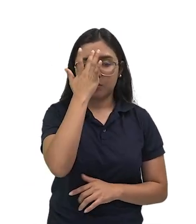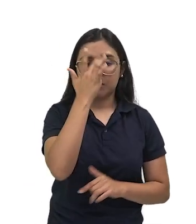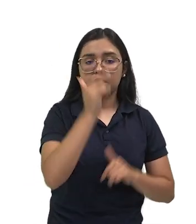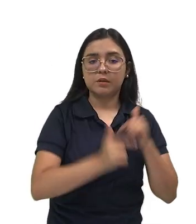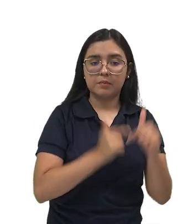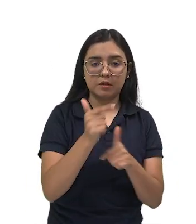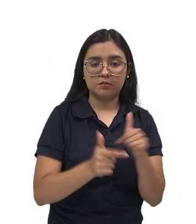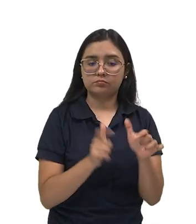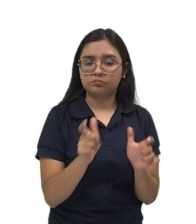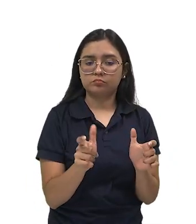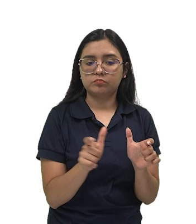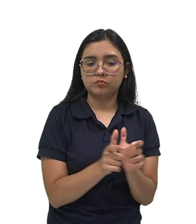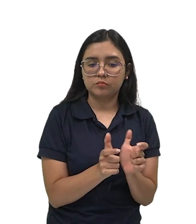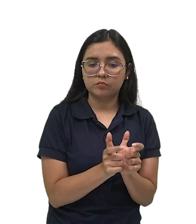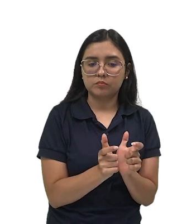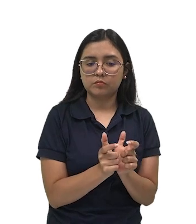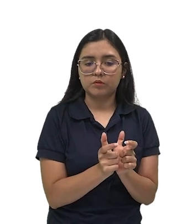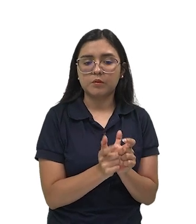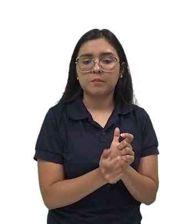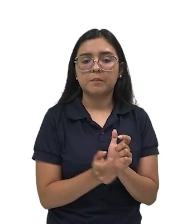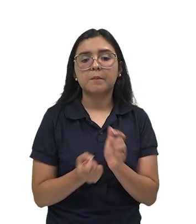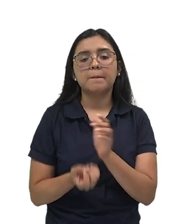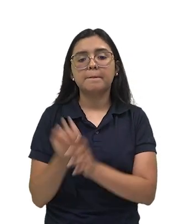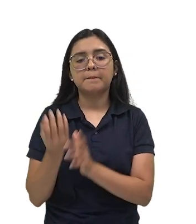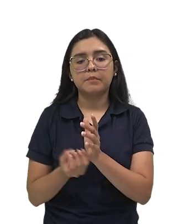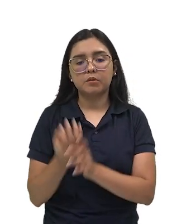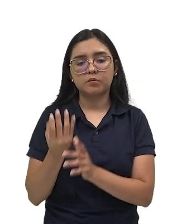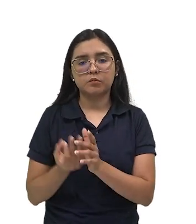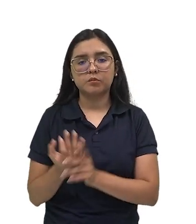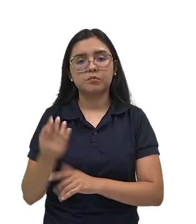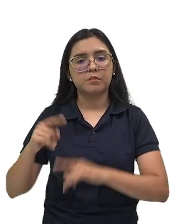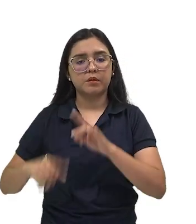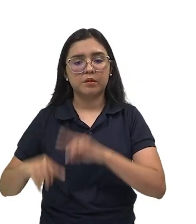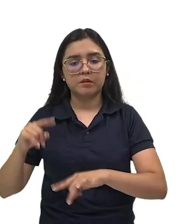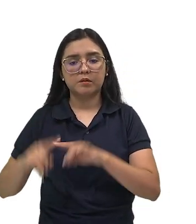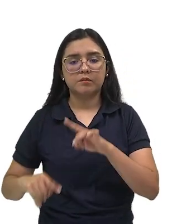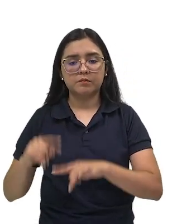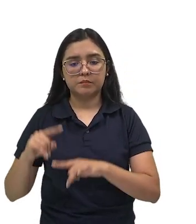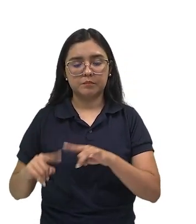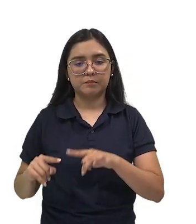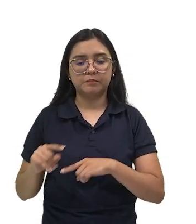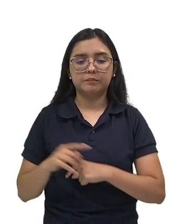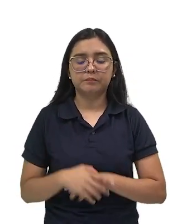funcionários que produzem determinados produtos,